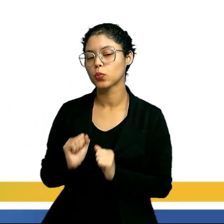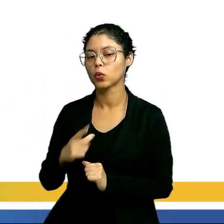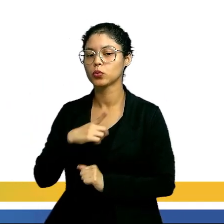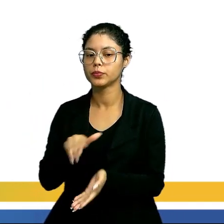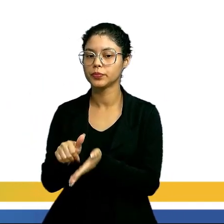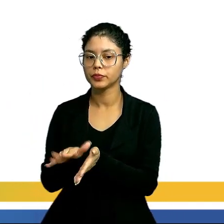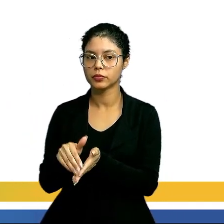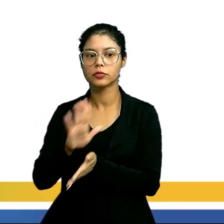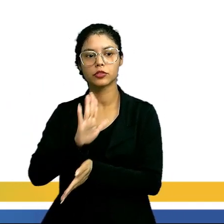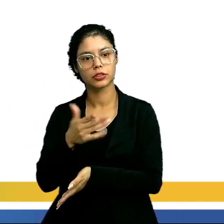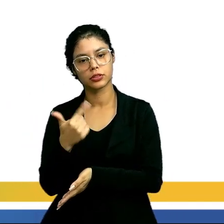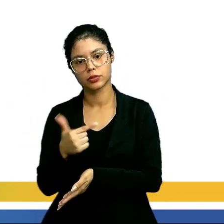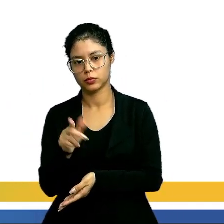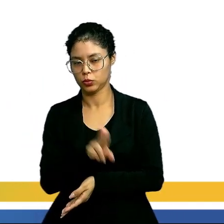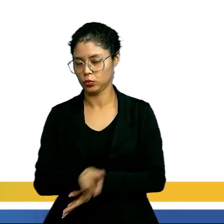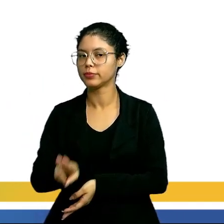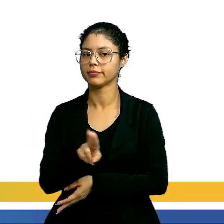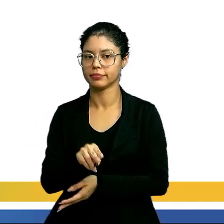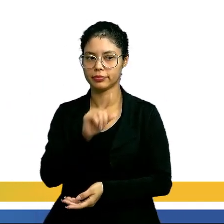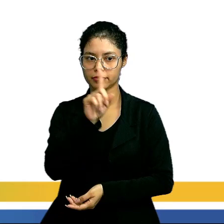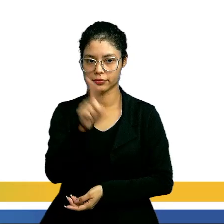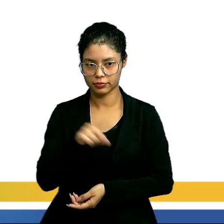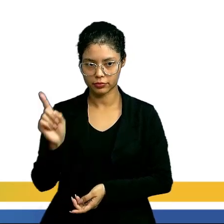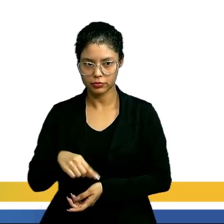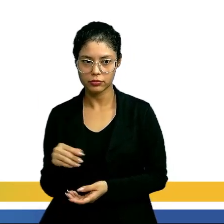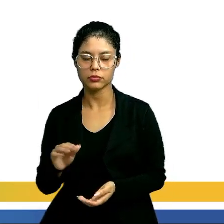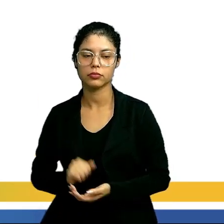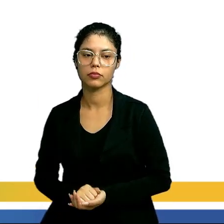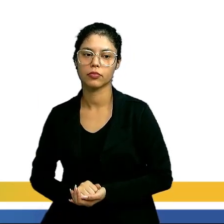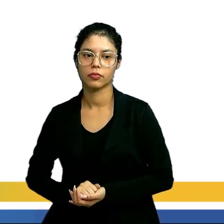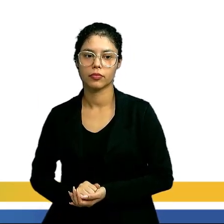pode eliminar, já que em nenhum momento está sendo dada a massa de um determinado corpo.